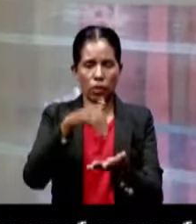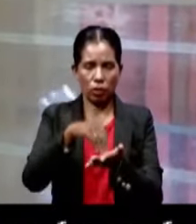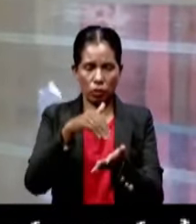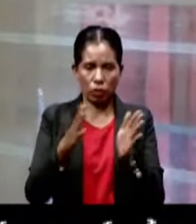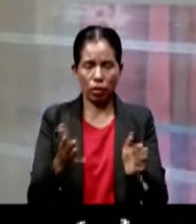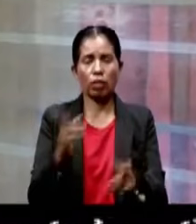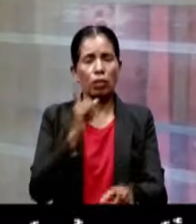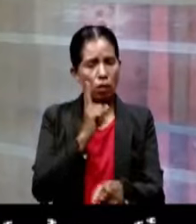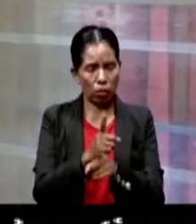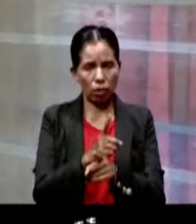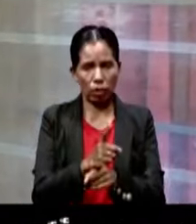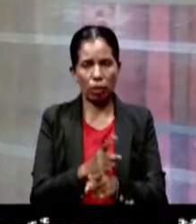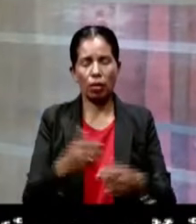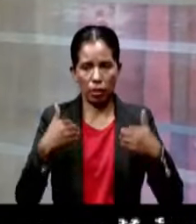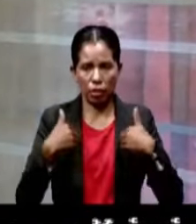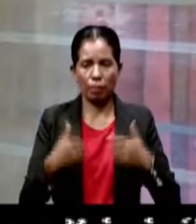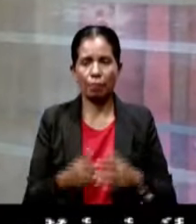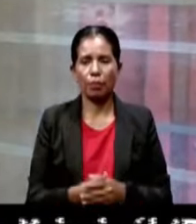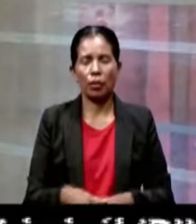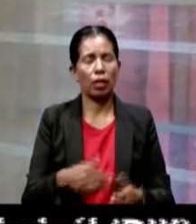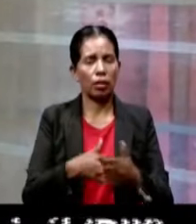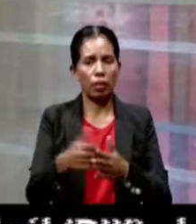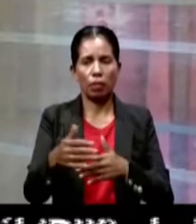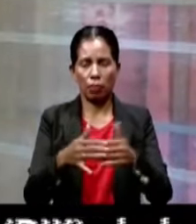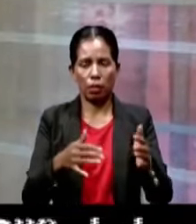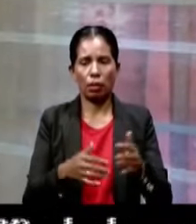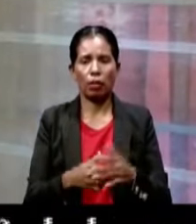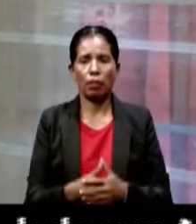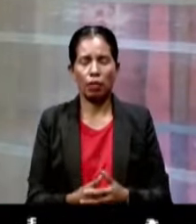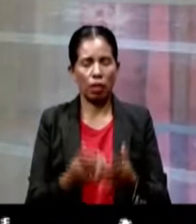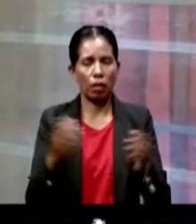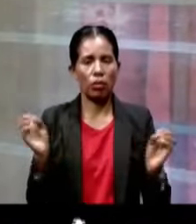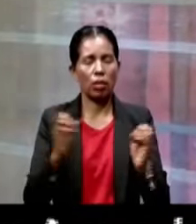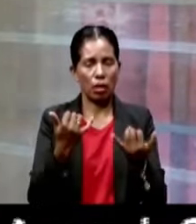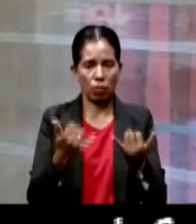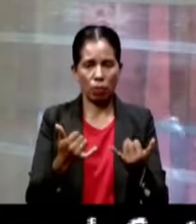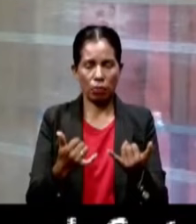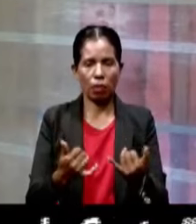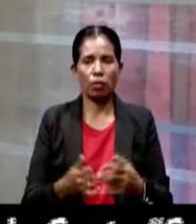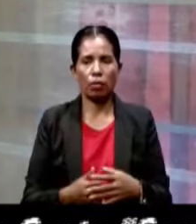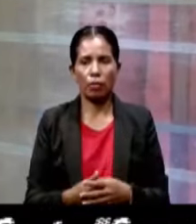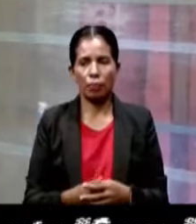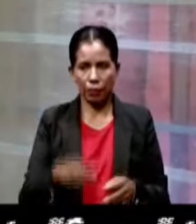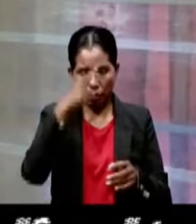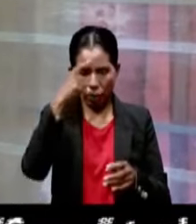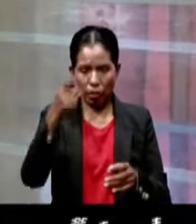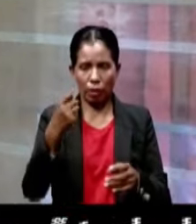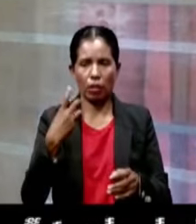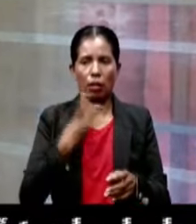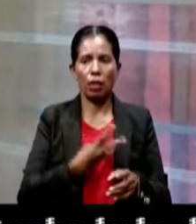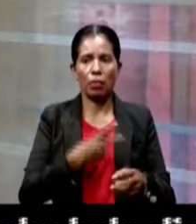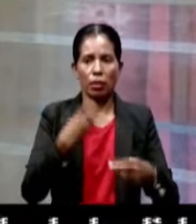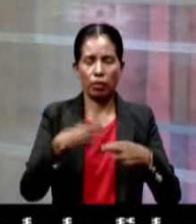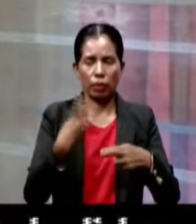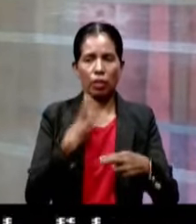ne acontece. E dala barak tiana laos, agora nem foi acontece. Tamba a minha dificuldades